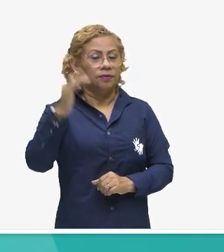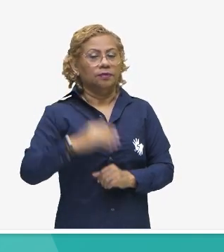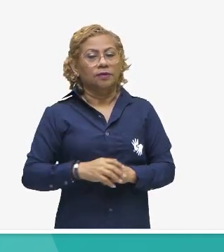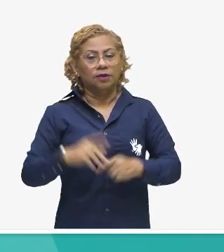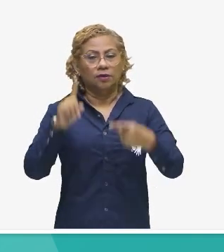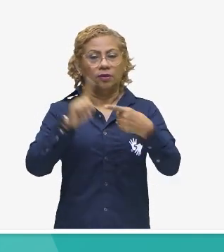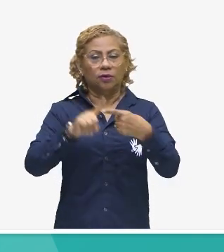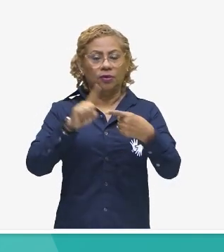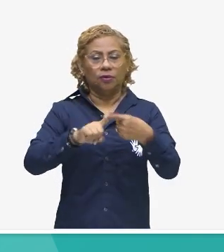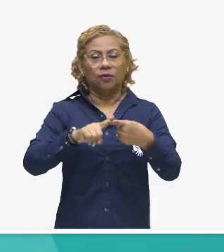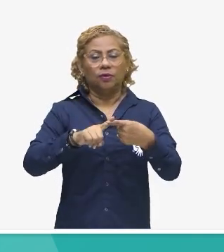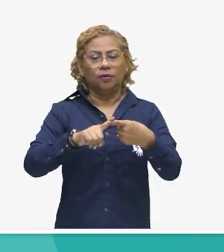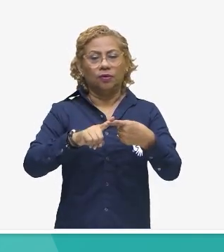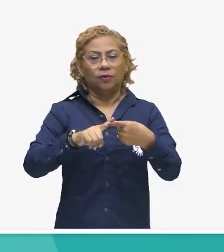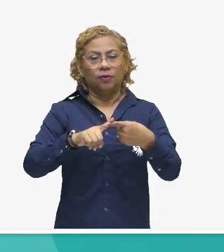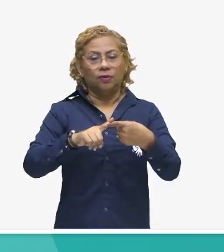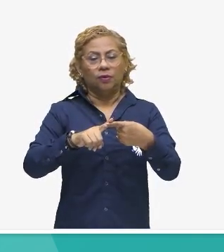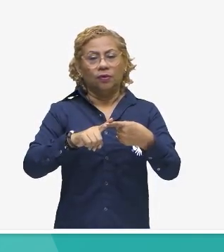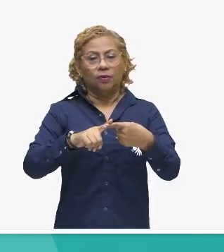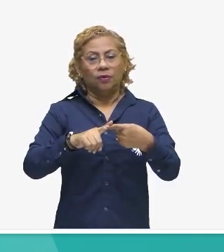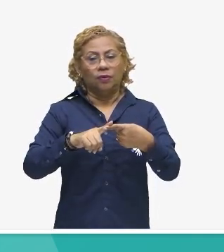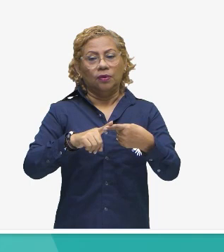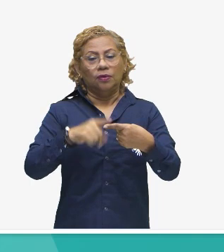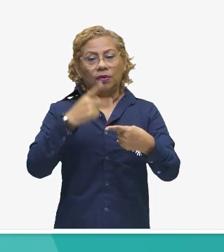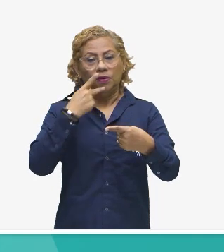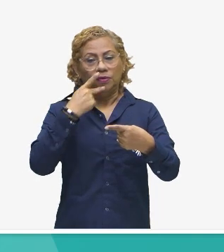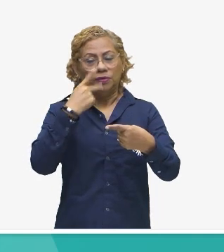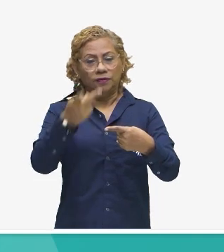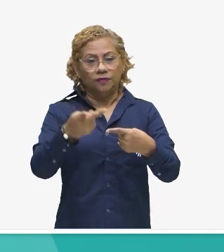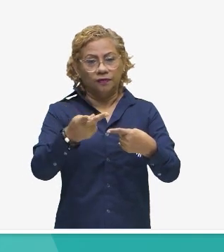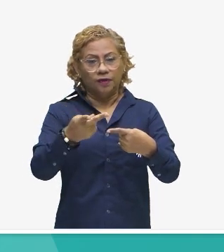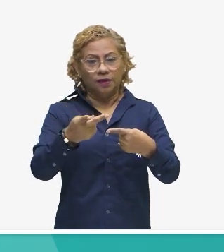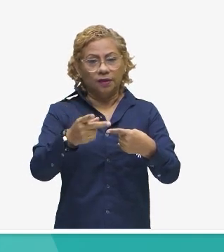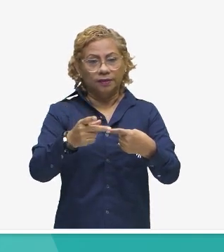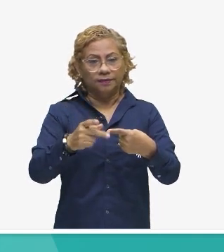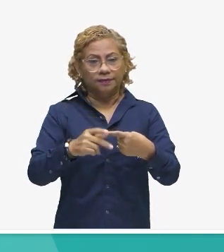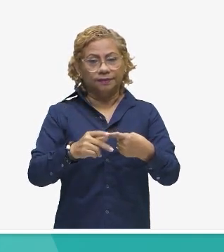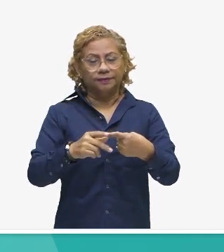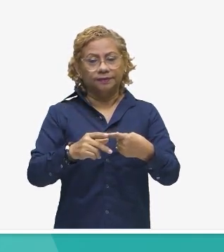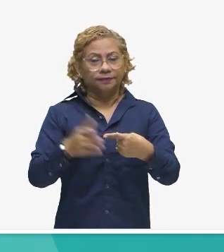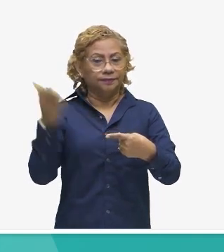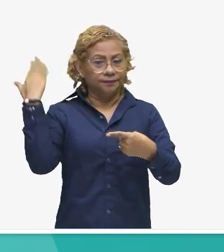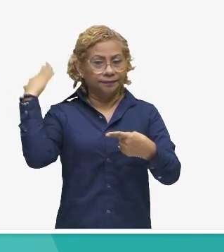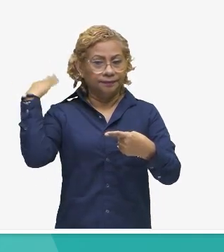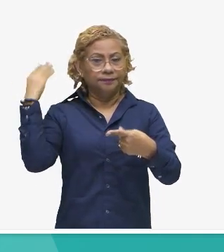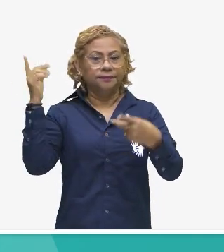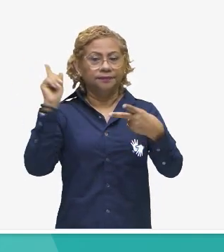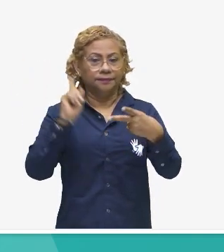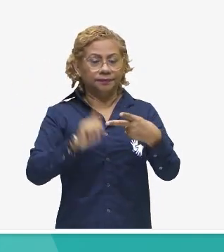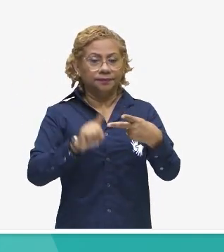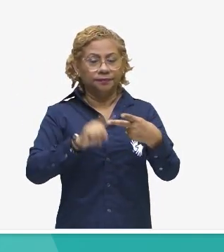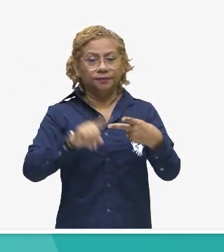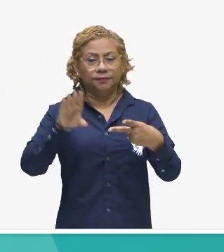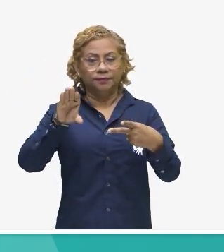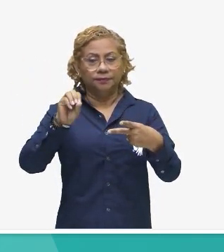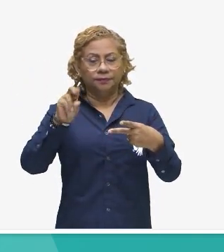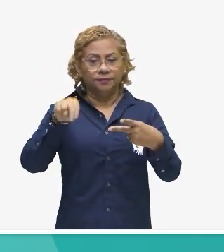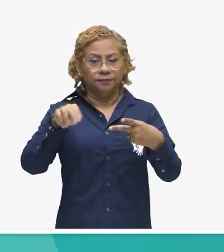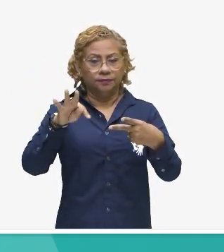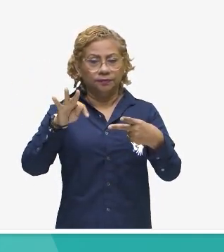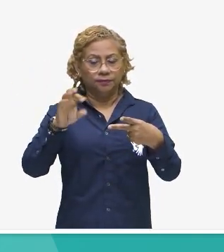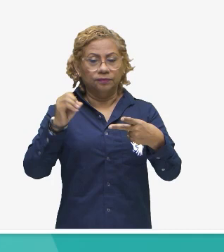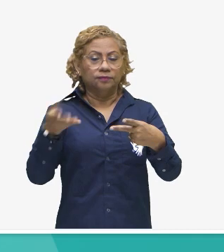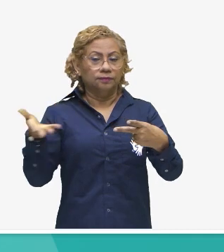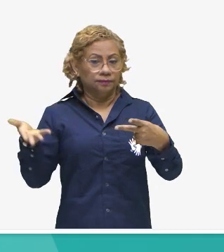eu não vou te contar. Então, veja que foi utilizado aqui os 3 verbos,